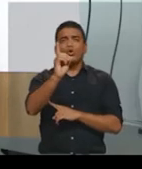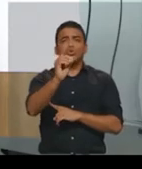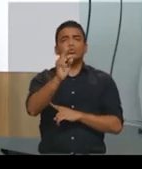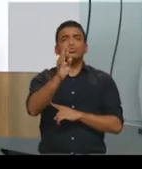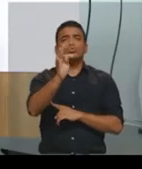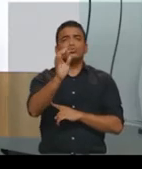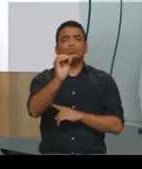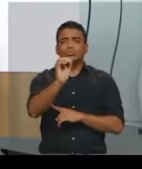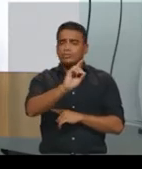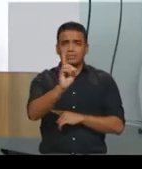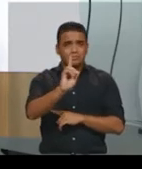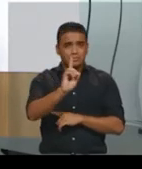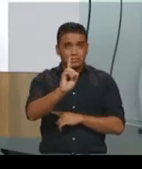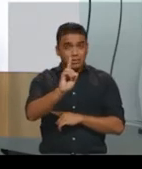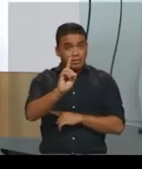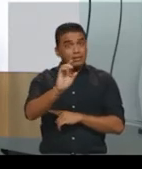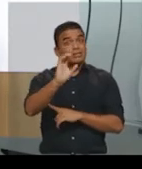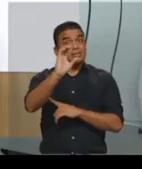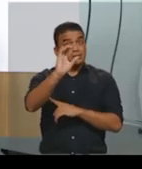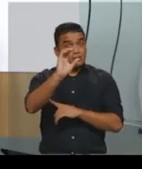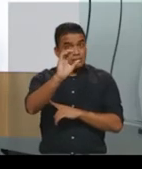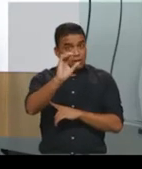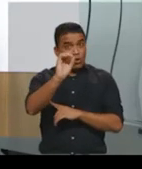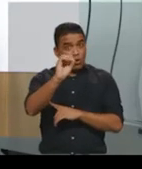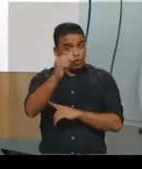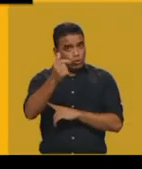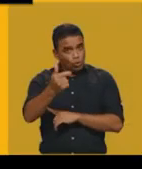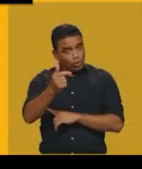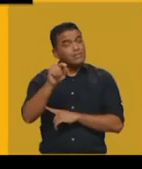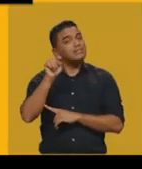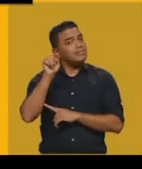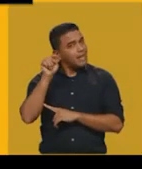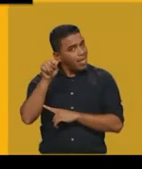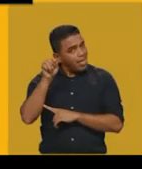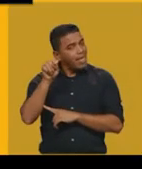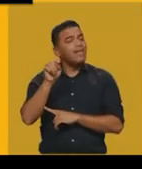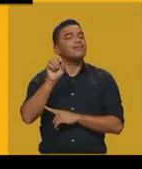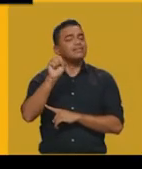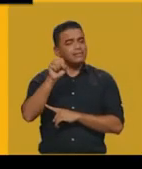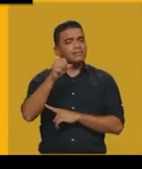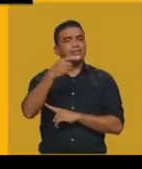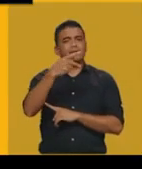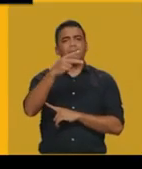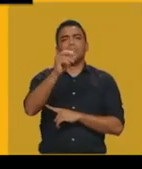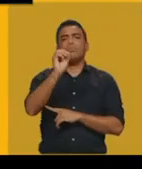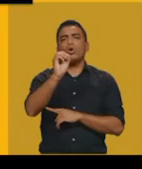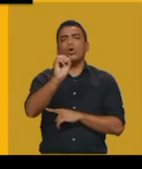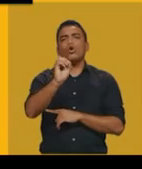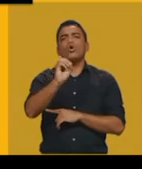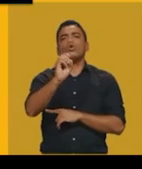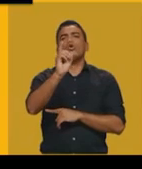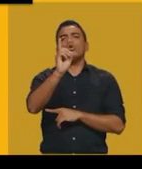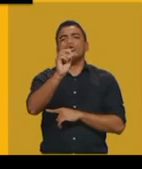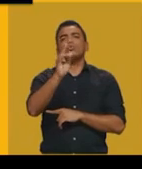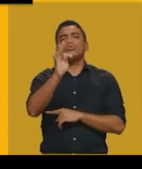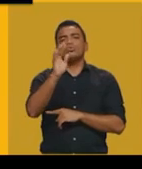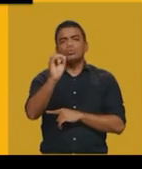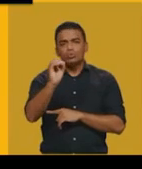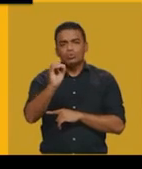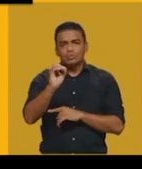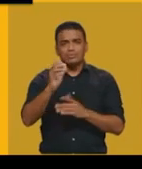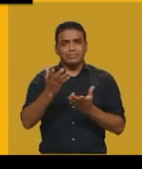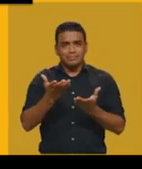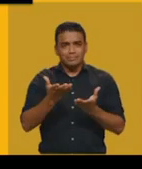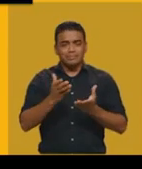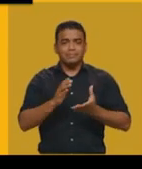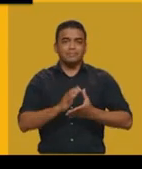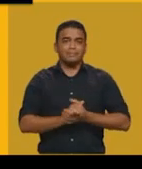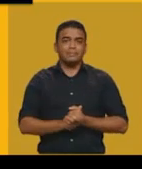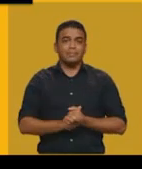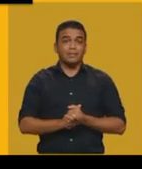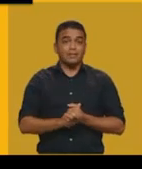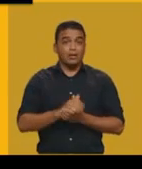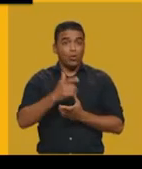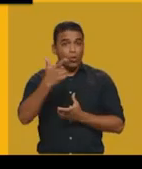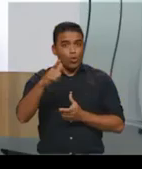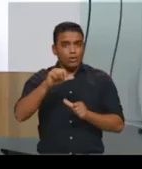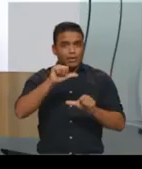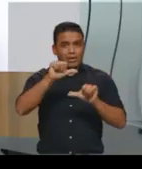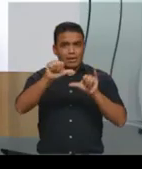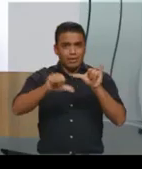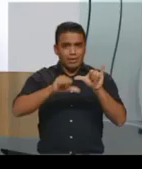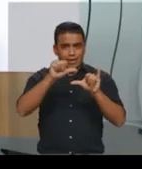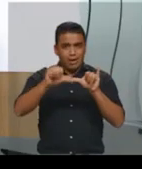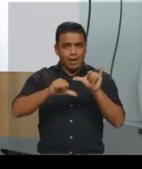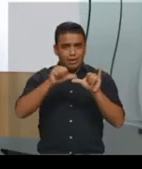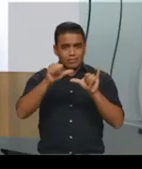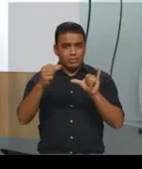gás carbônico. Então, essa reação se trata, então, da combustão completa do carbono grafita. Outra reação que eu trago